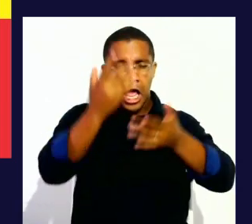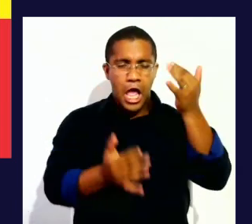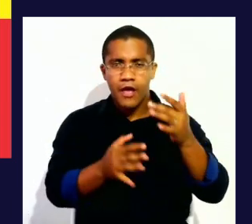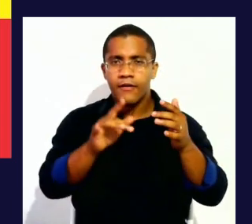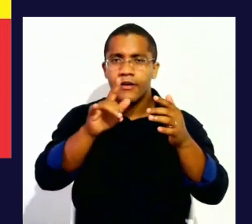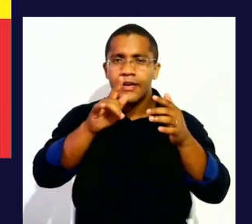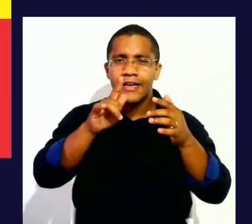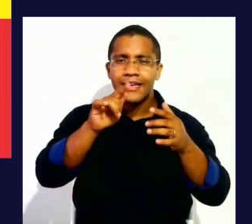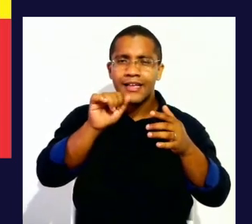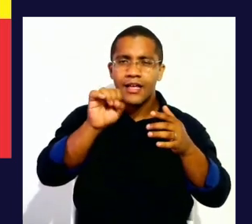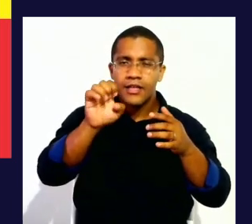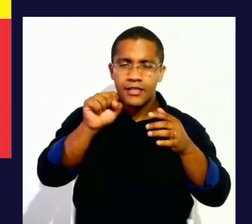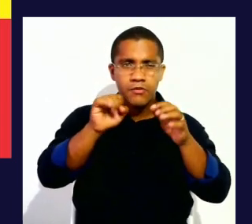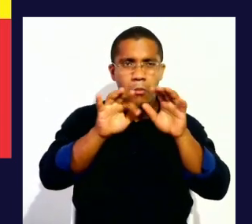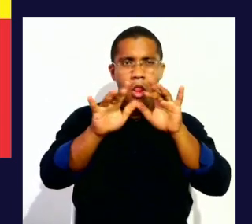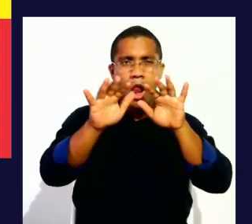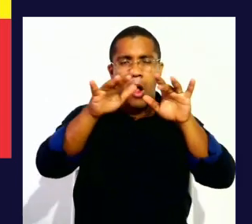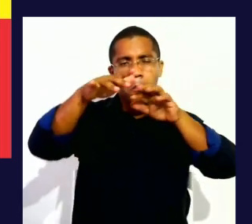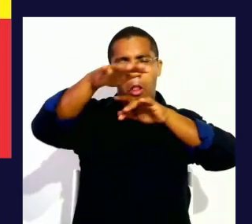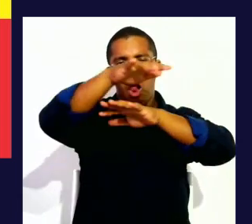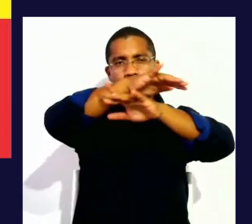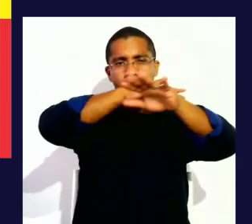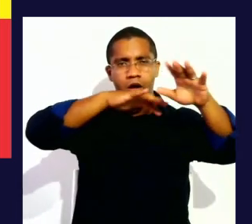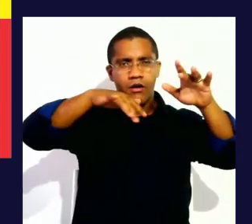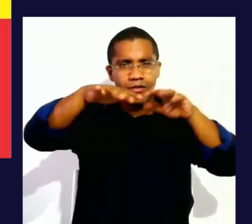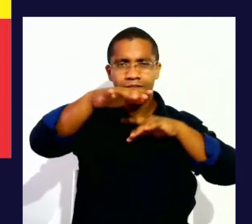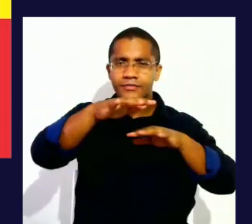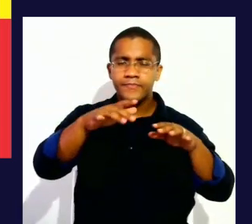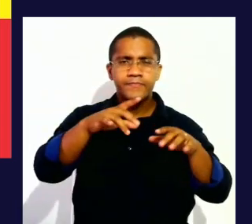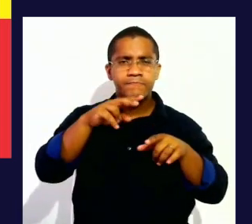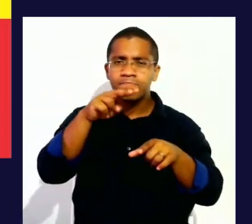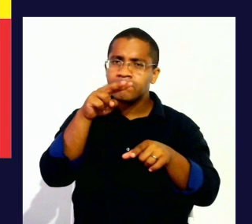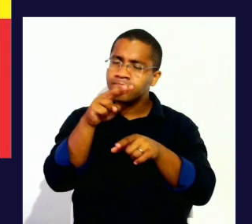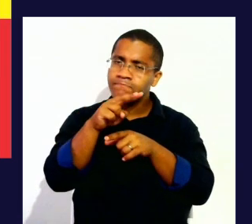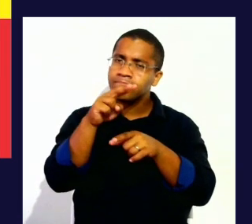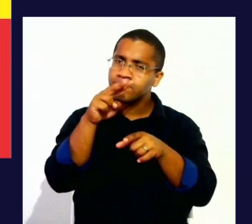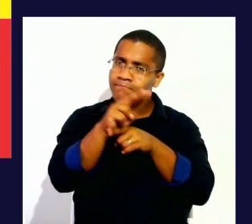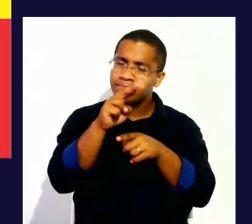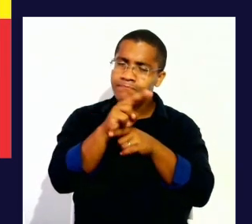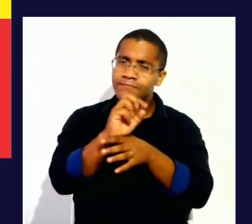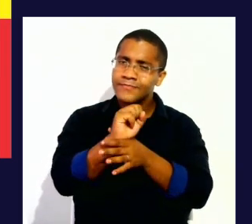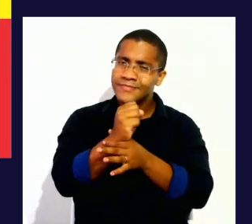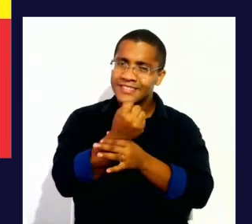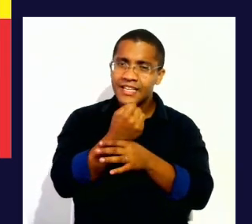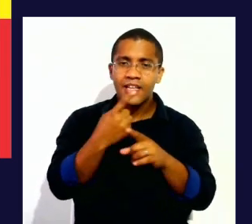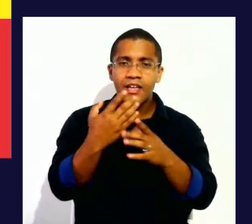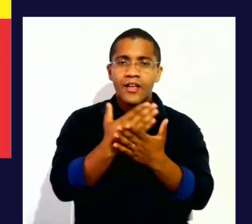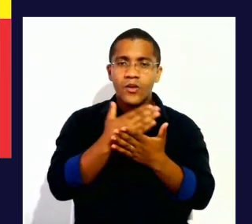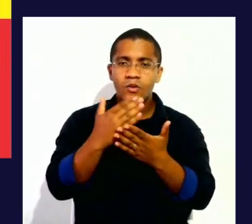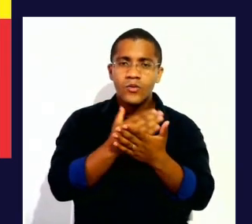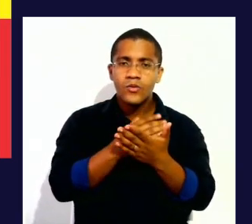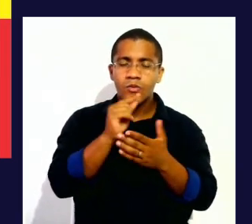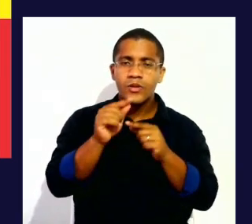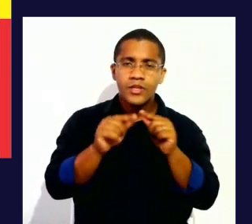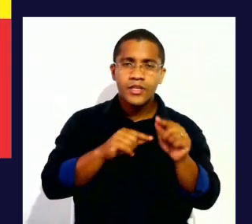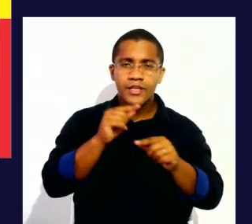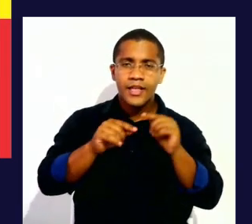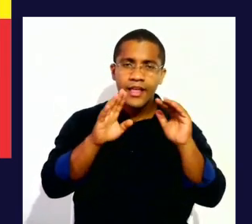de gases que vão estar em penetração, alguma resistência do fogo, que são classificados